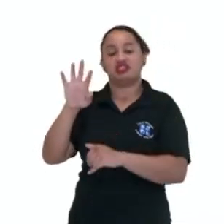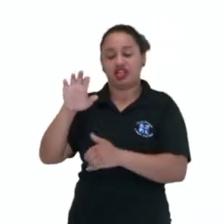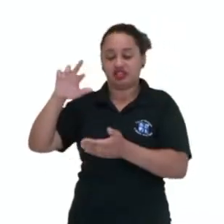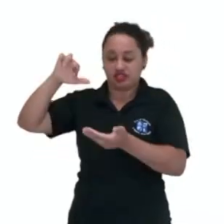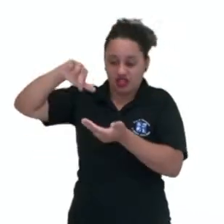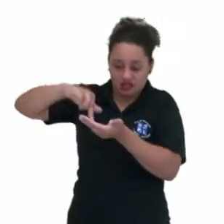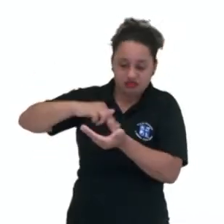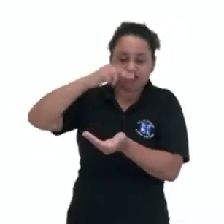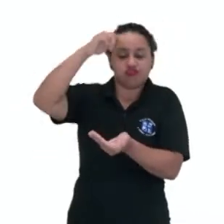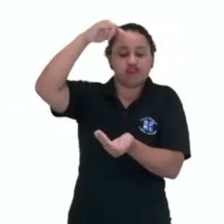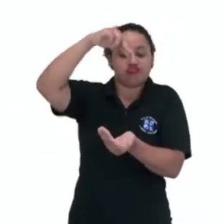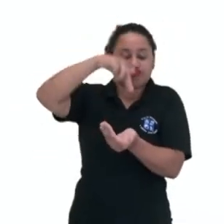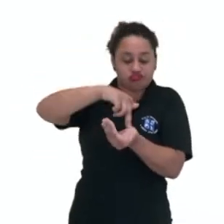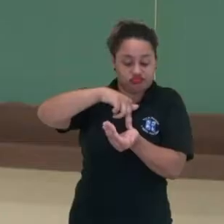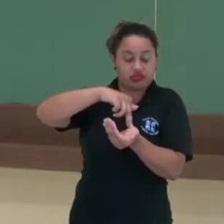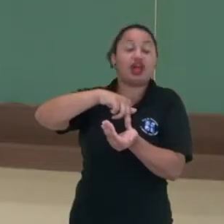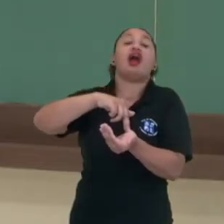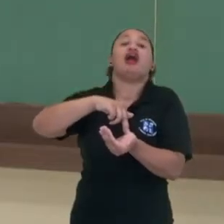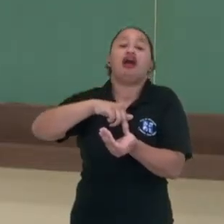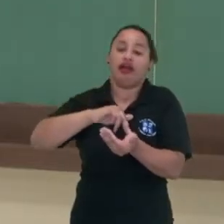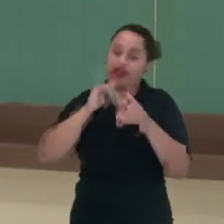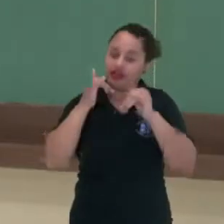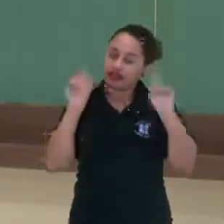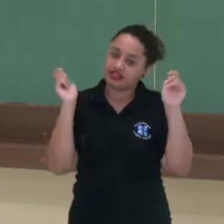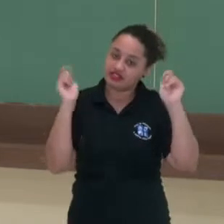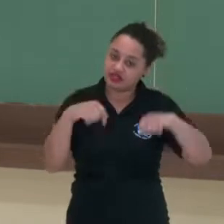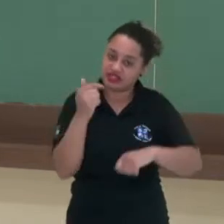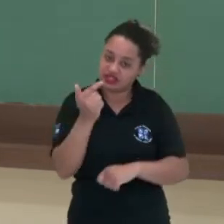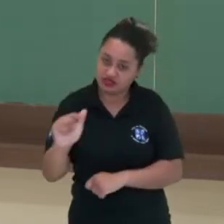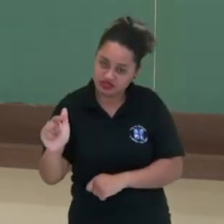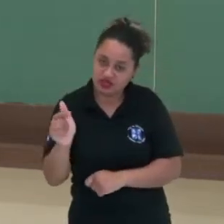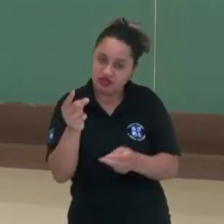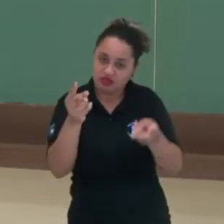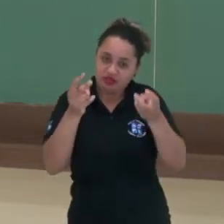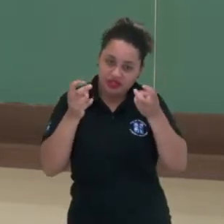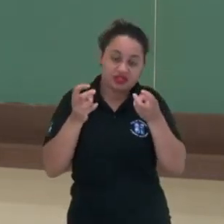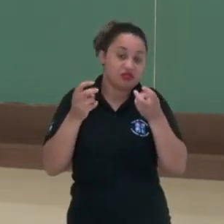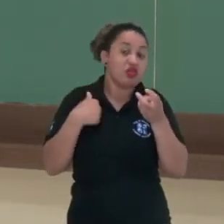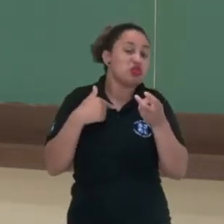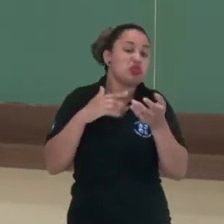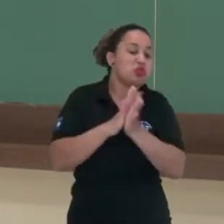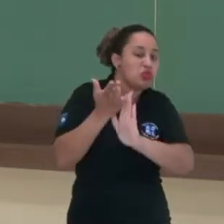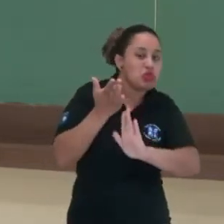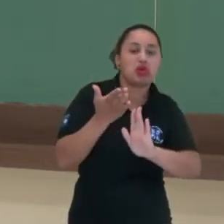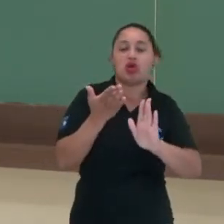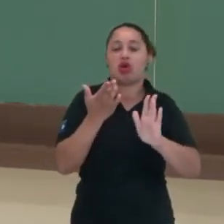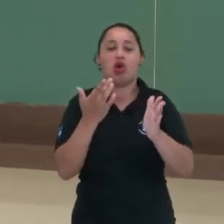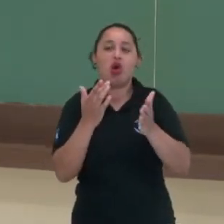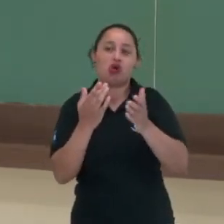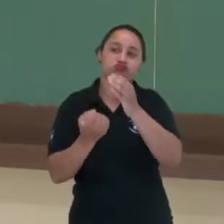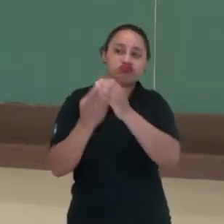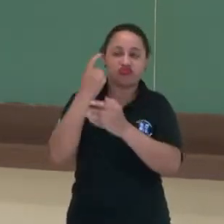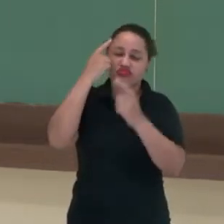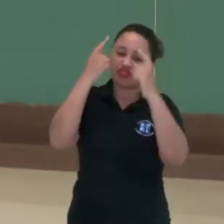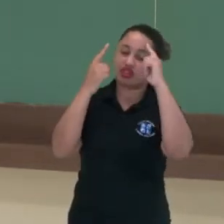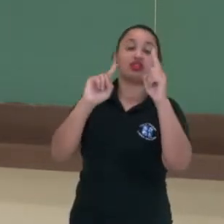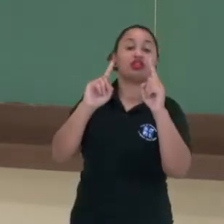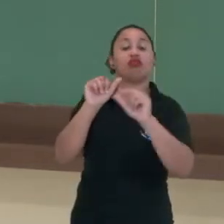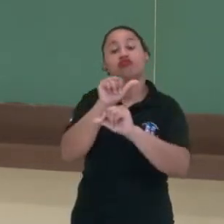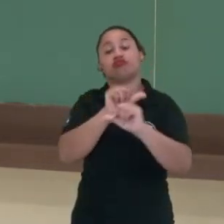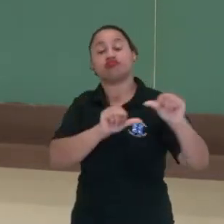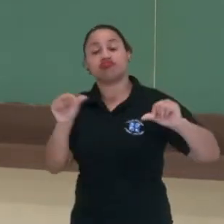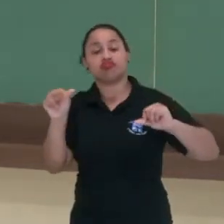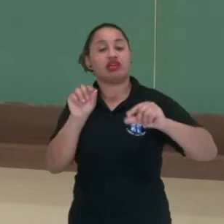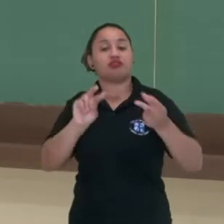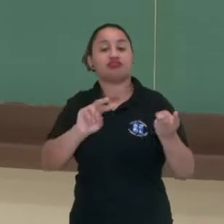ele tem a energia potencial novamente. Perceberam como que a energia não é destruída nem criada, mas sim transformada o